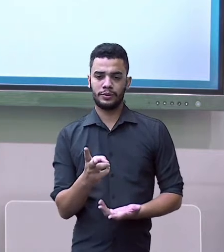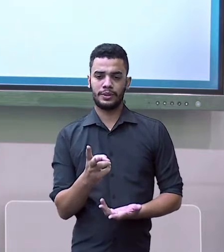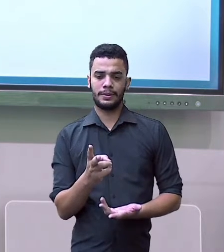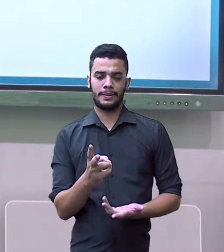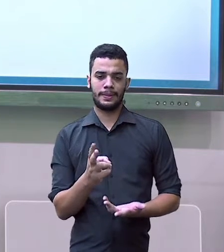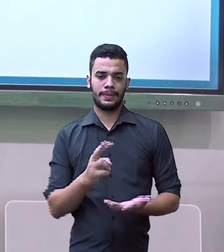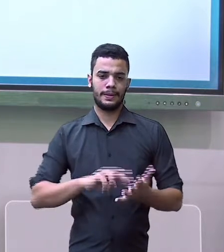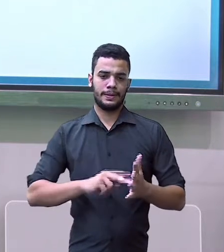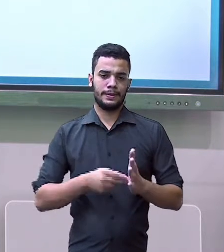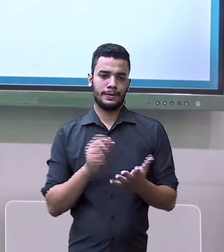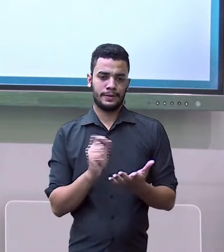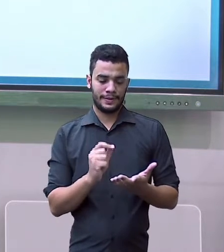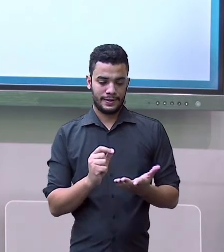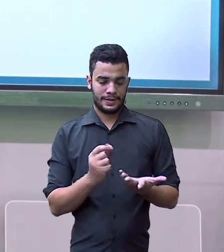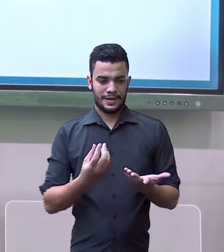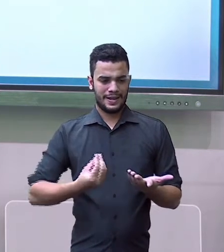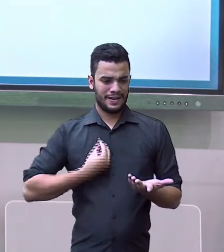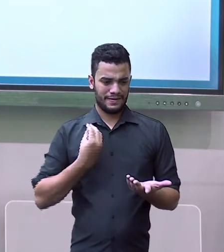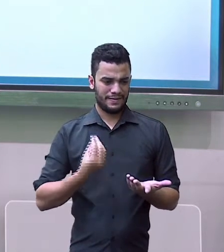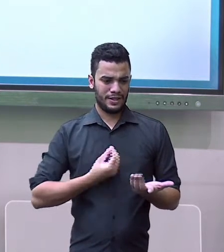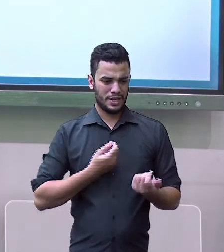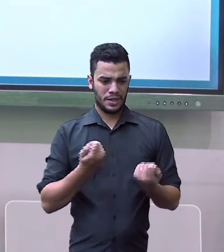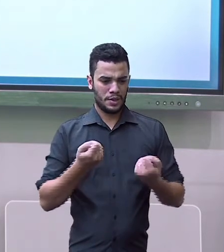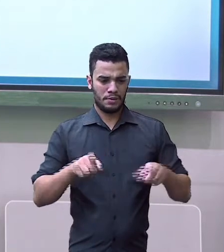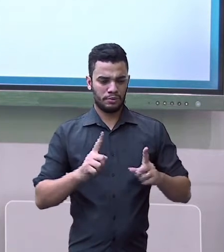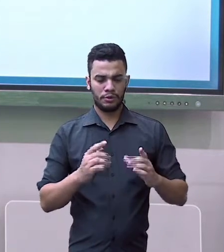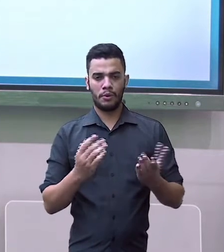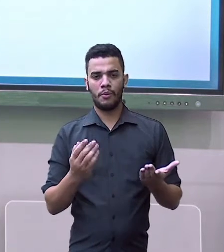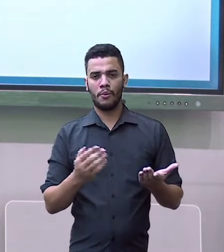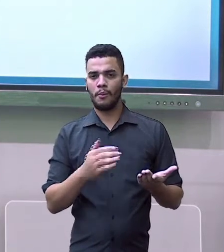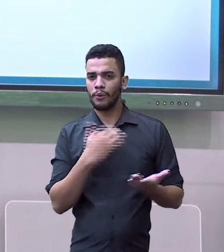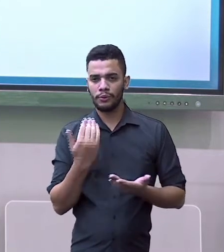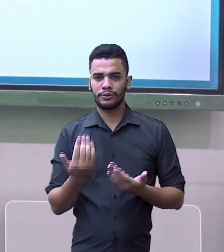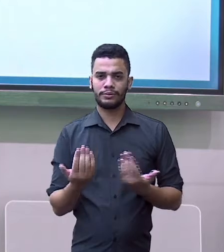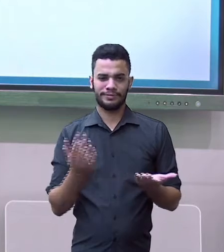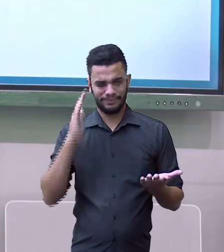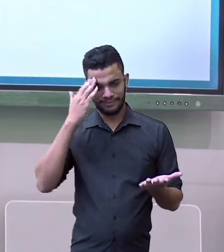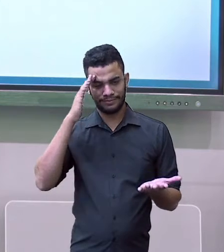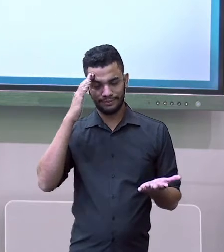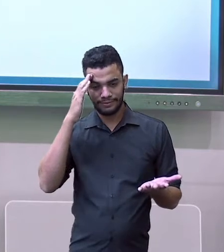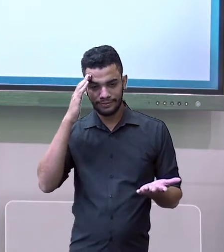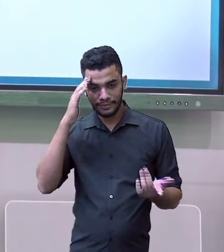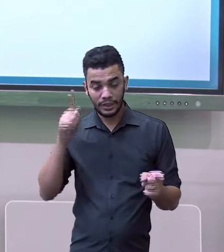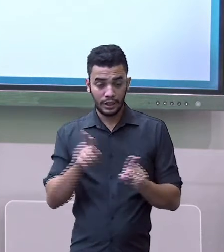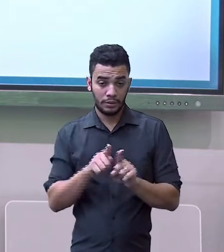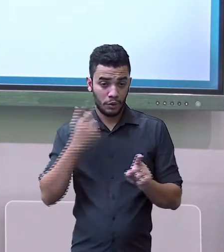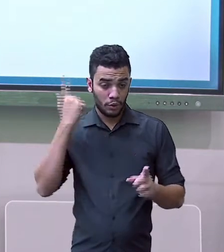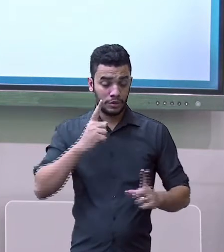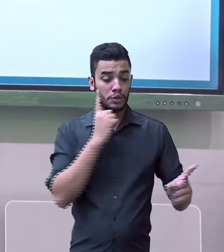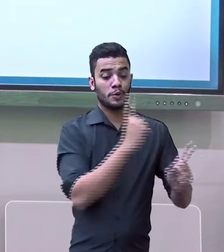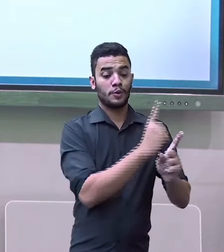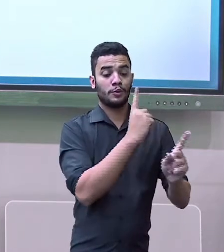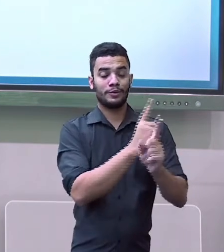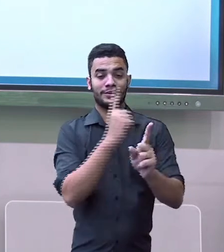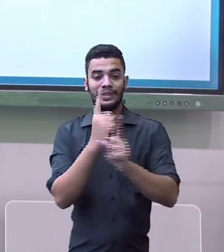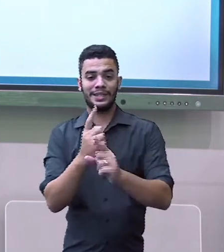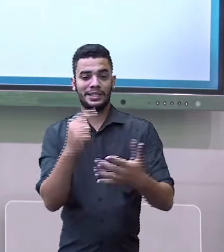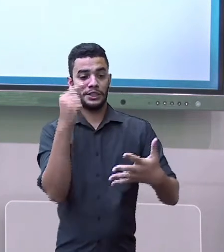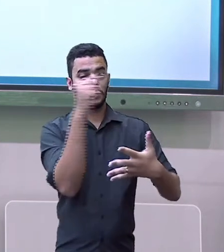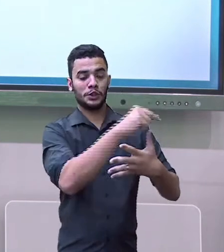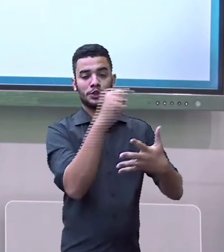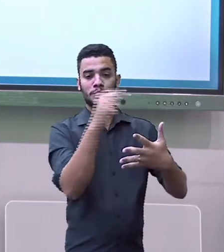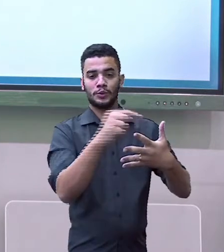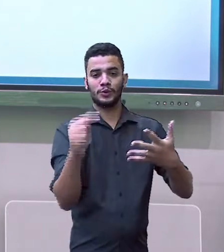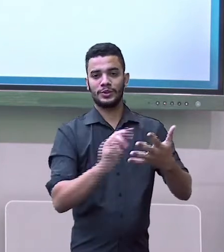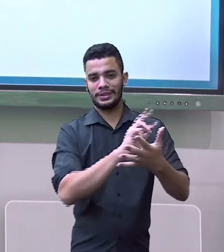de elementos naturais. E também para que consigamos continuar a encontrar uma inúmera